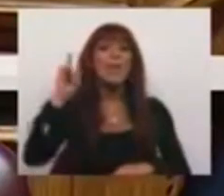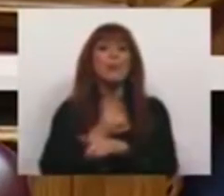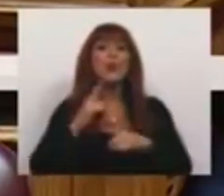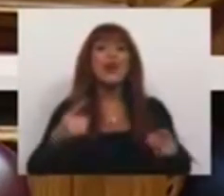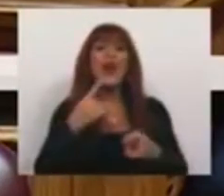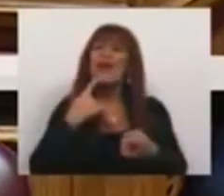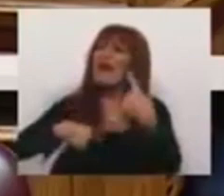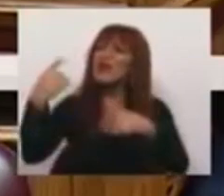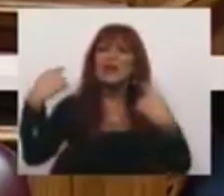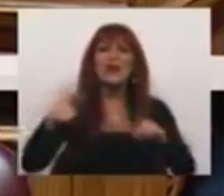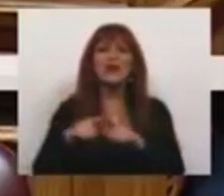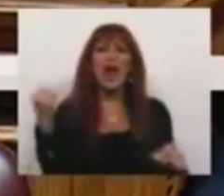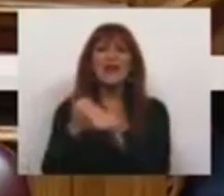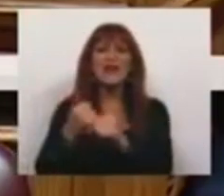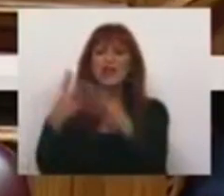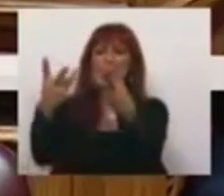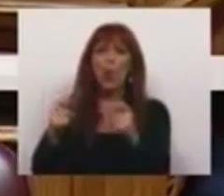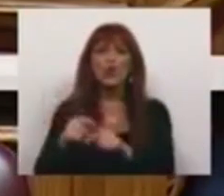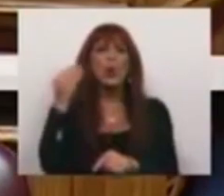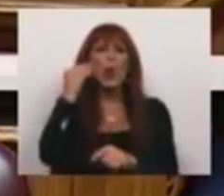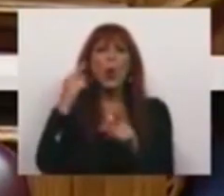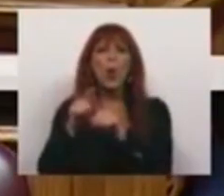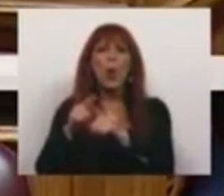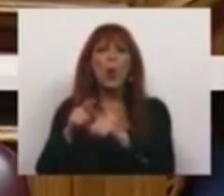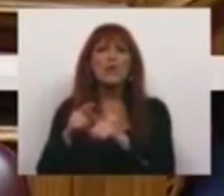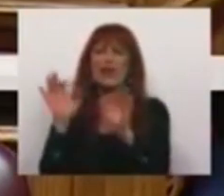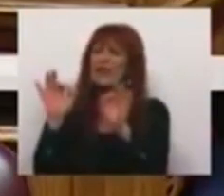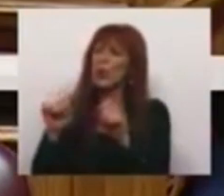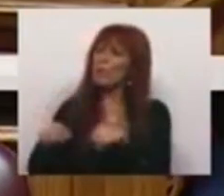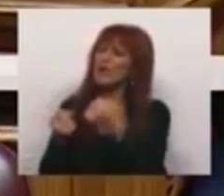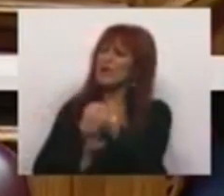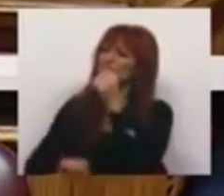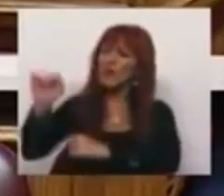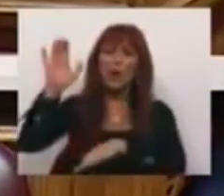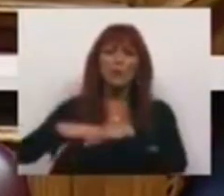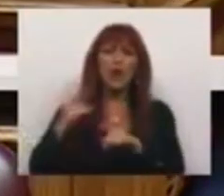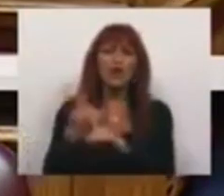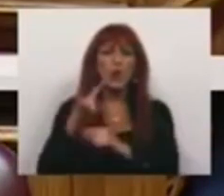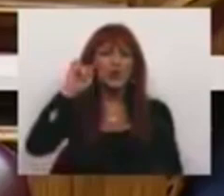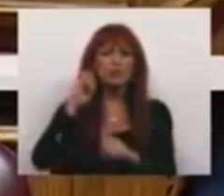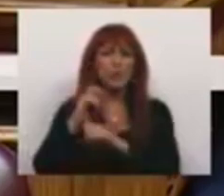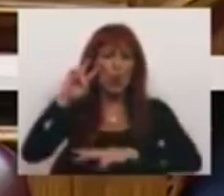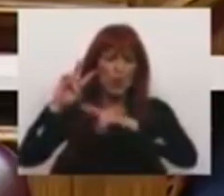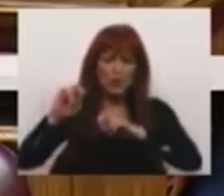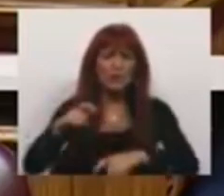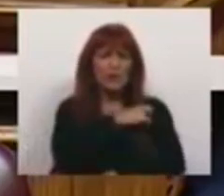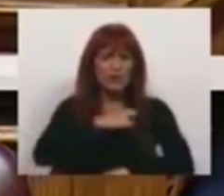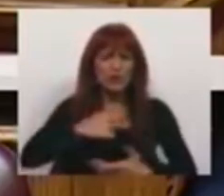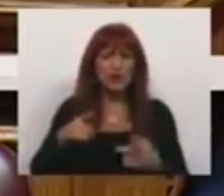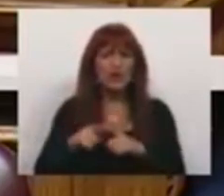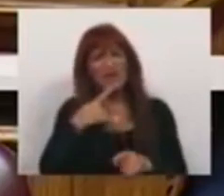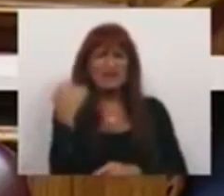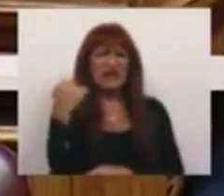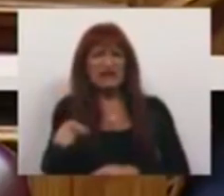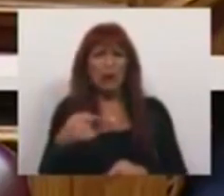de queixa que tem da entidade das contas, da forma como inclusivamente tratou o seu partido relativamente a questões de fiscalização. Portanto, obrigado. Não venha dizer que